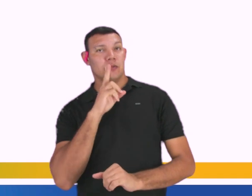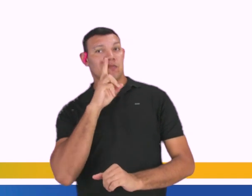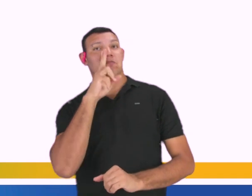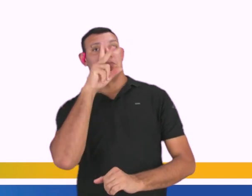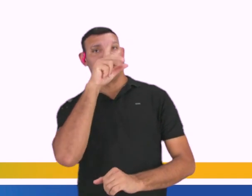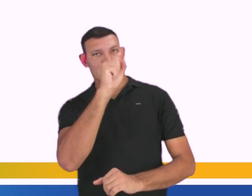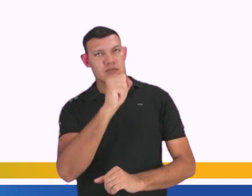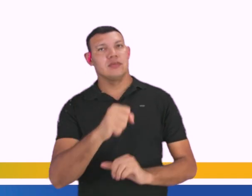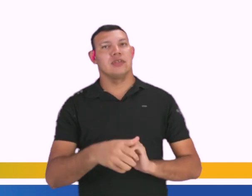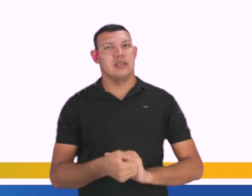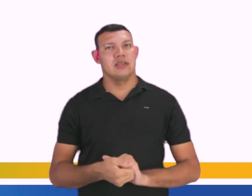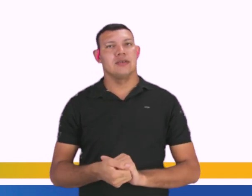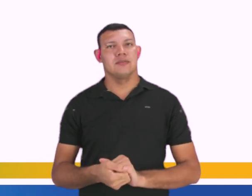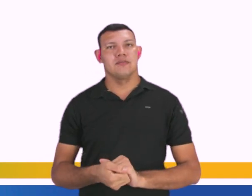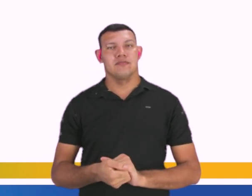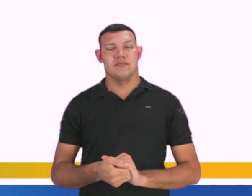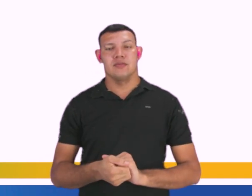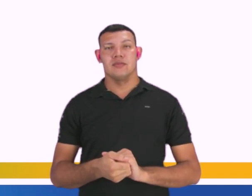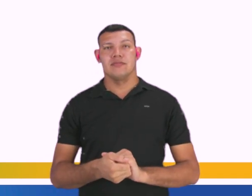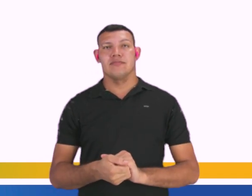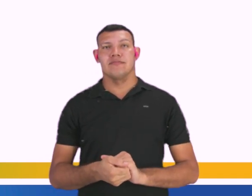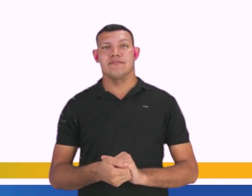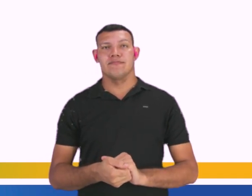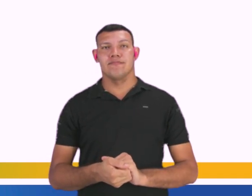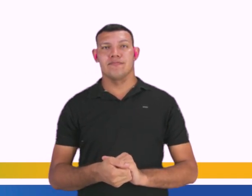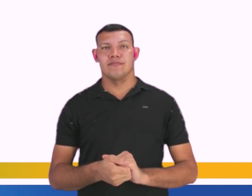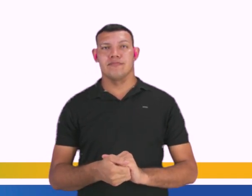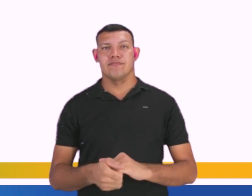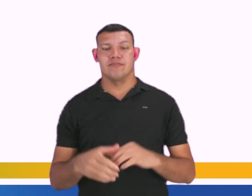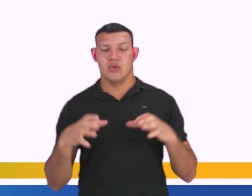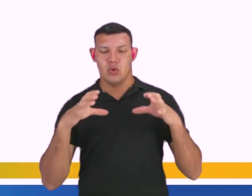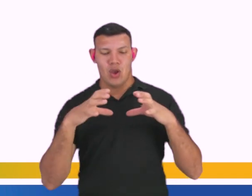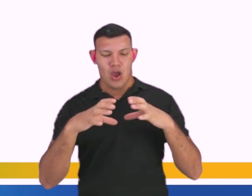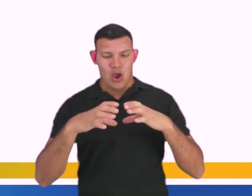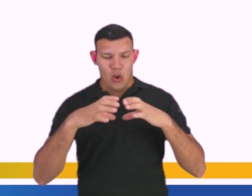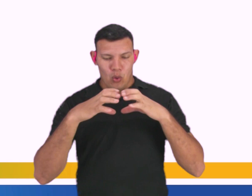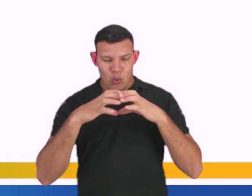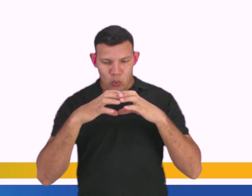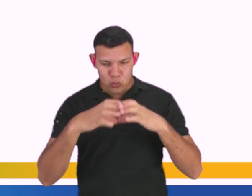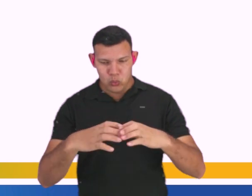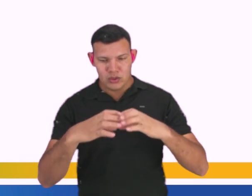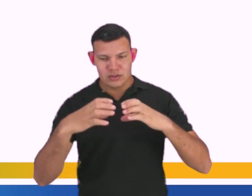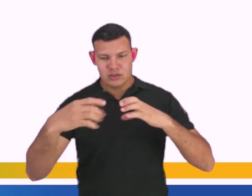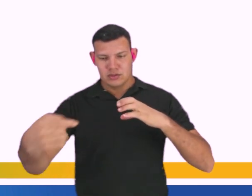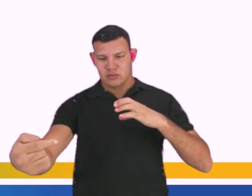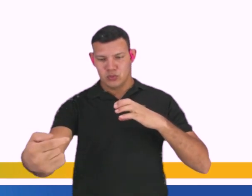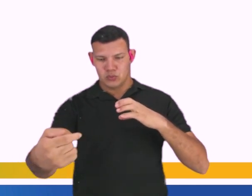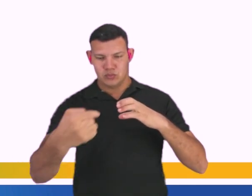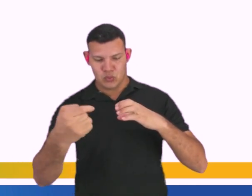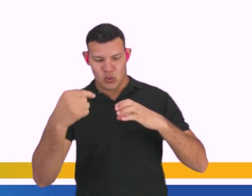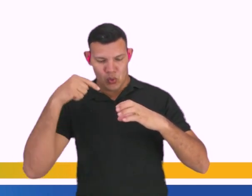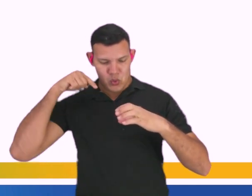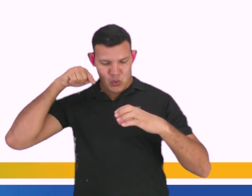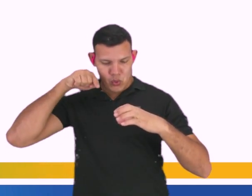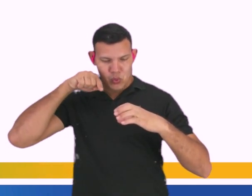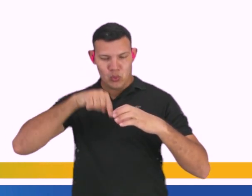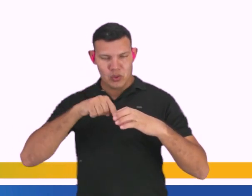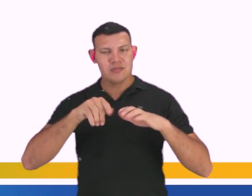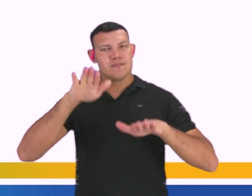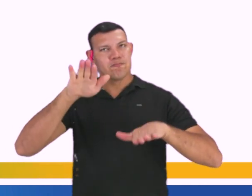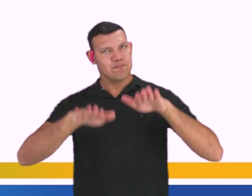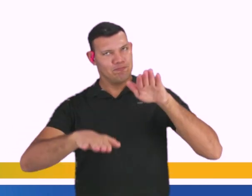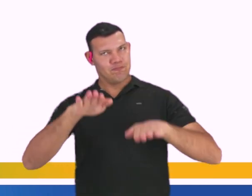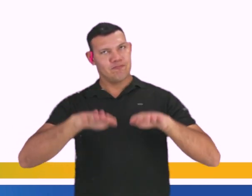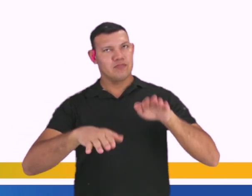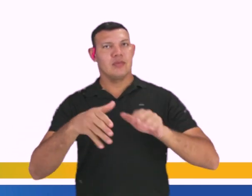fossa que já está do lado de fora, chamada fossa atmosférica, há um equilíbrio entre a força que está dentro do balão e a força que